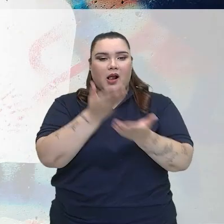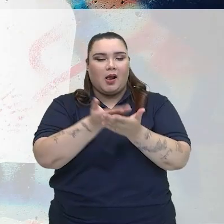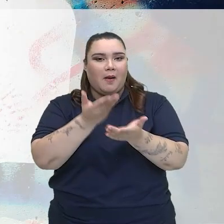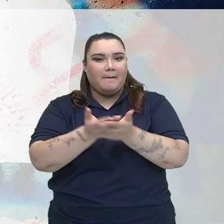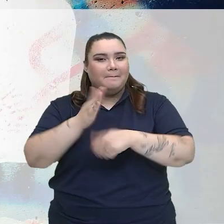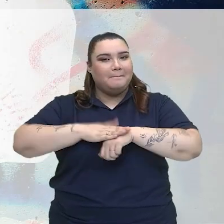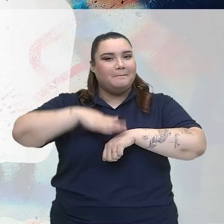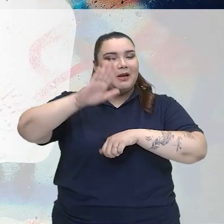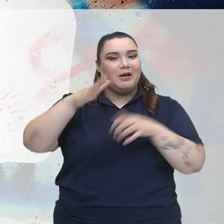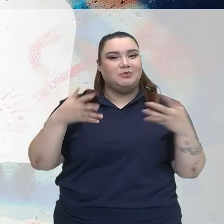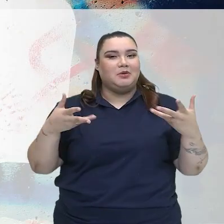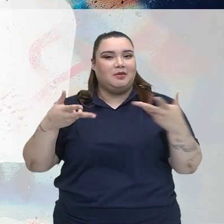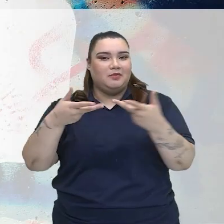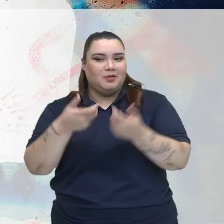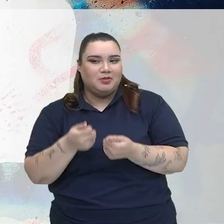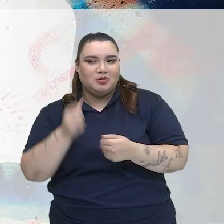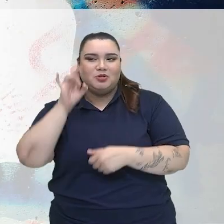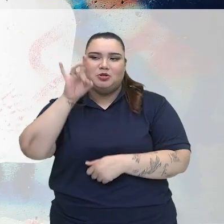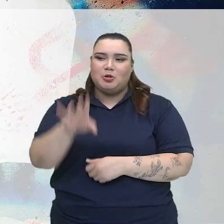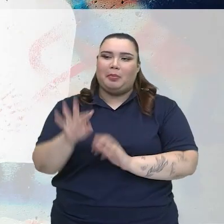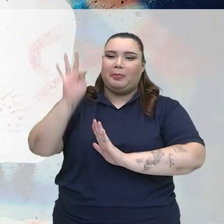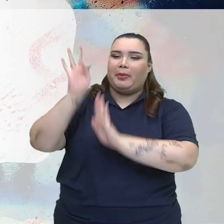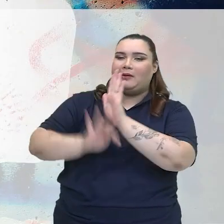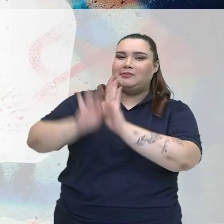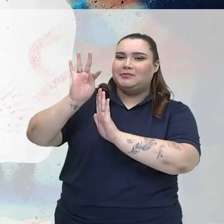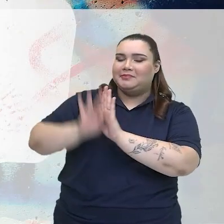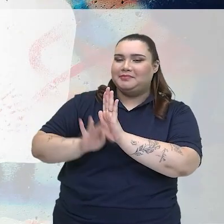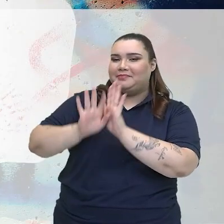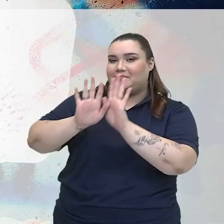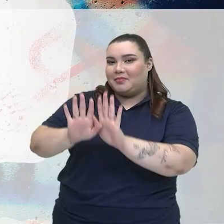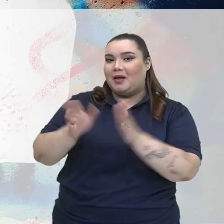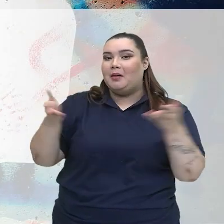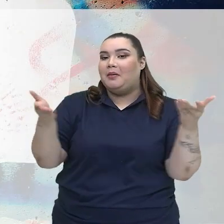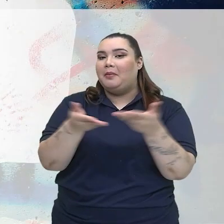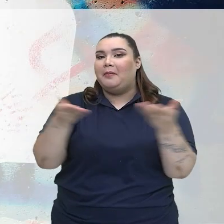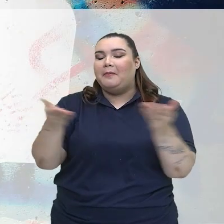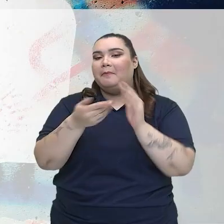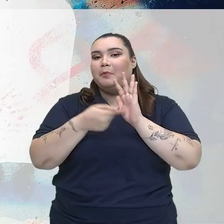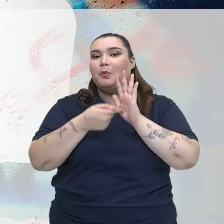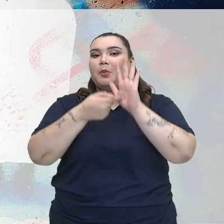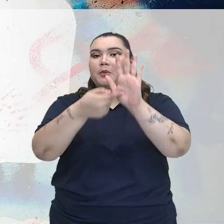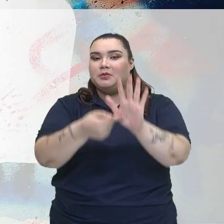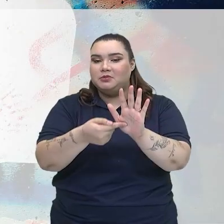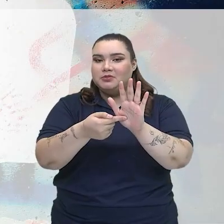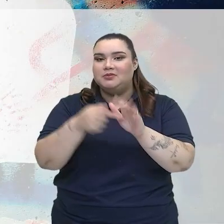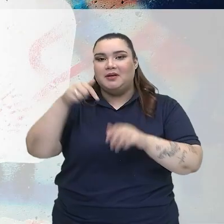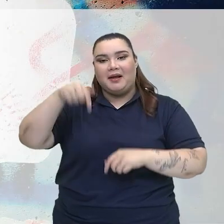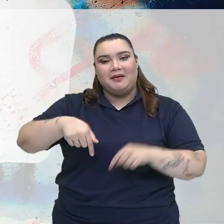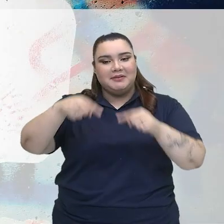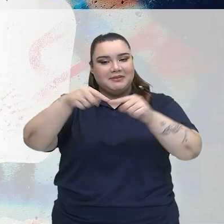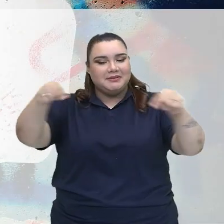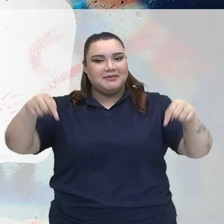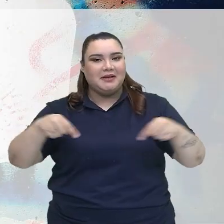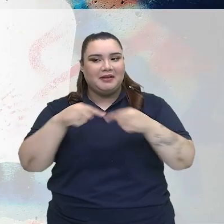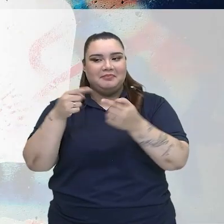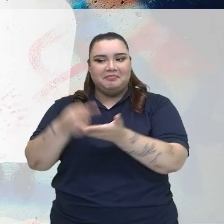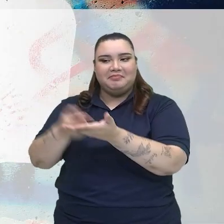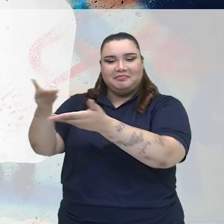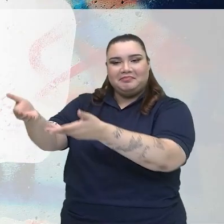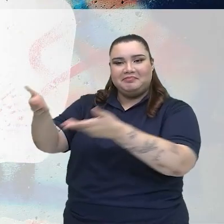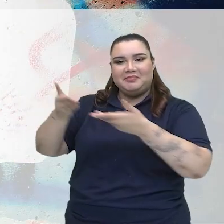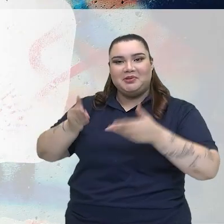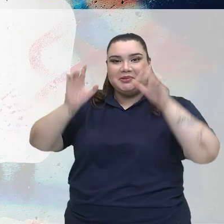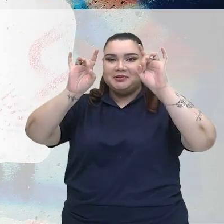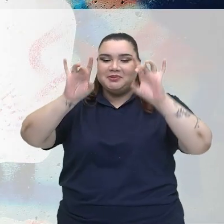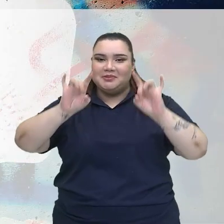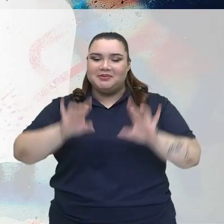mais dinâmica, sair um pouco da parte teórica, eu trouxe aqui para vocês, no nosso estúdio, um convidado super especial